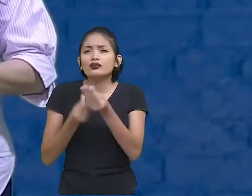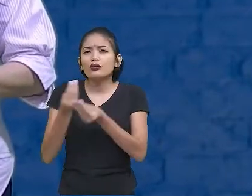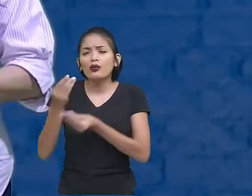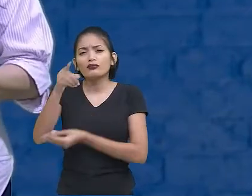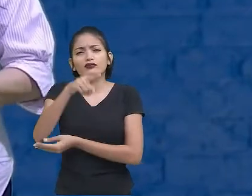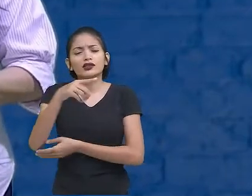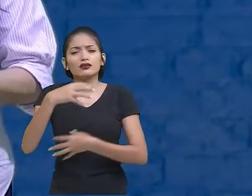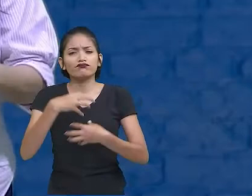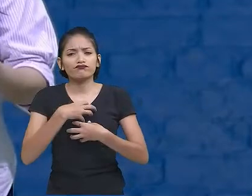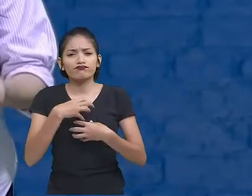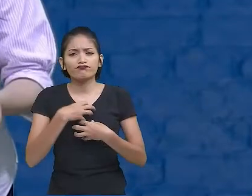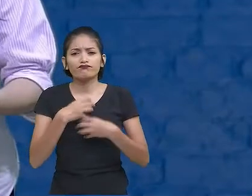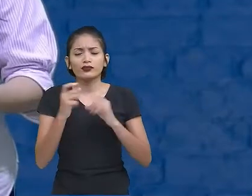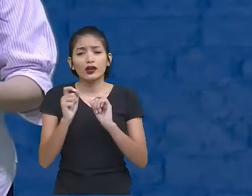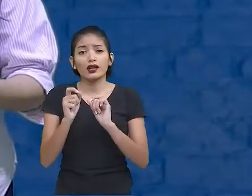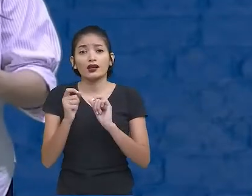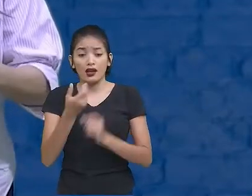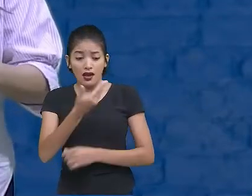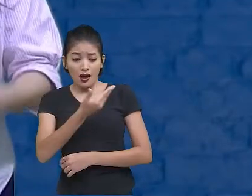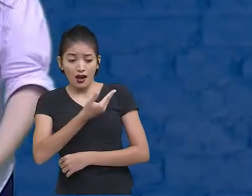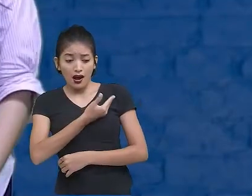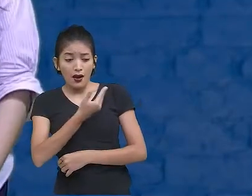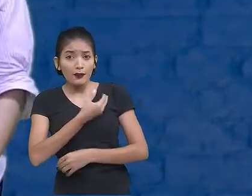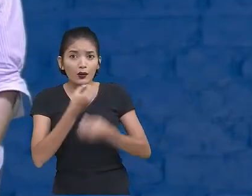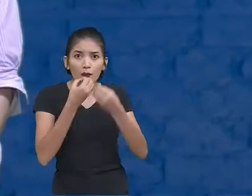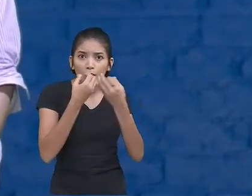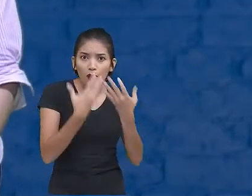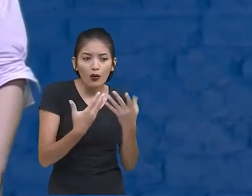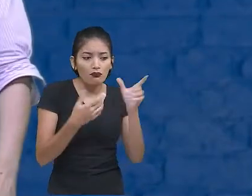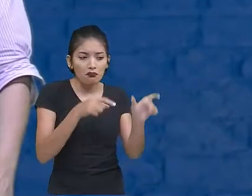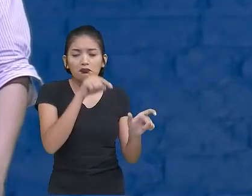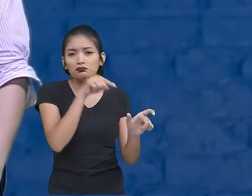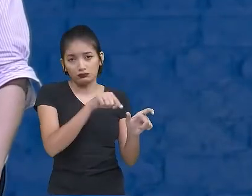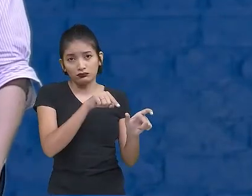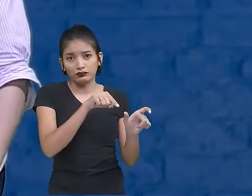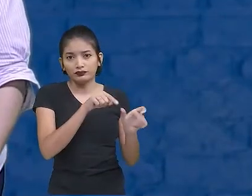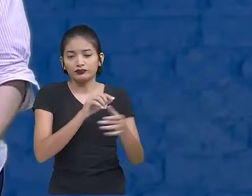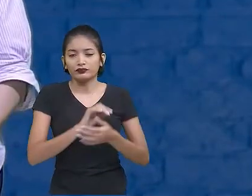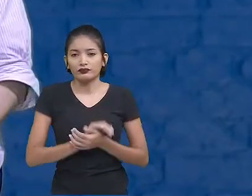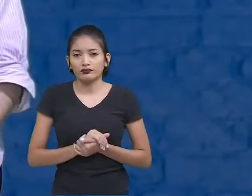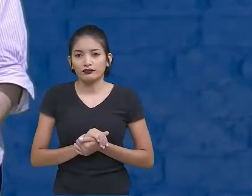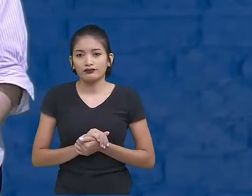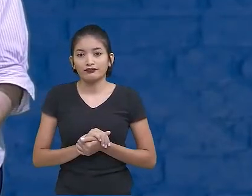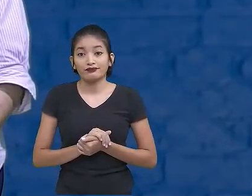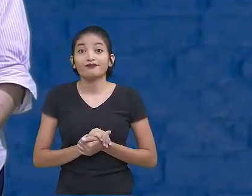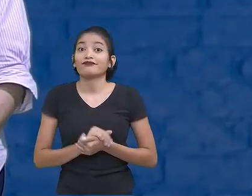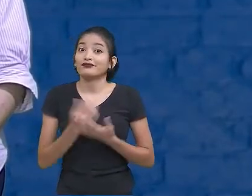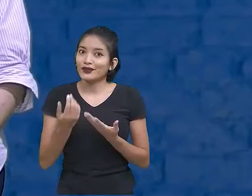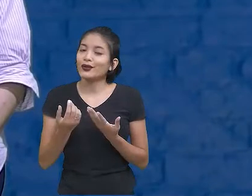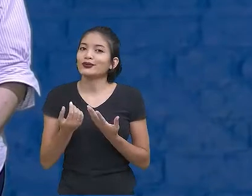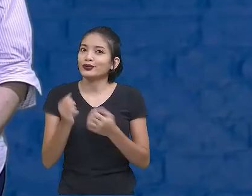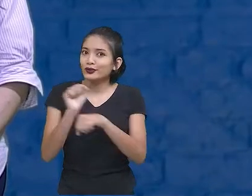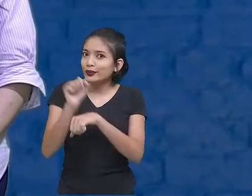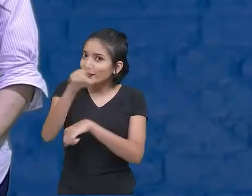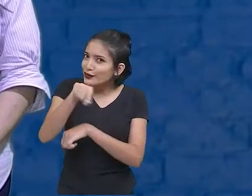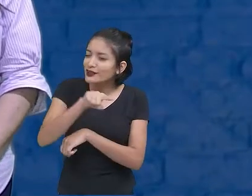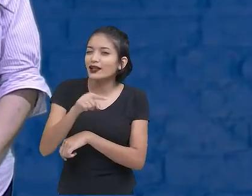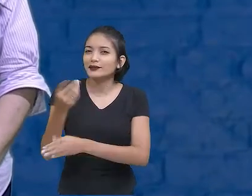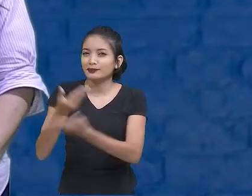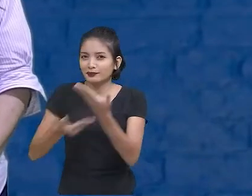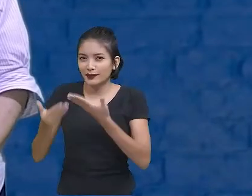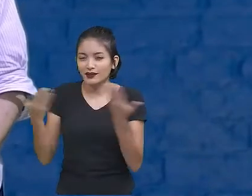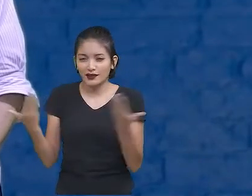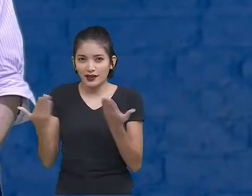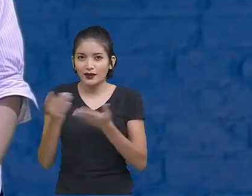você vai ter uma amizade saudável? Olha, eu estou esperando a participação de vocês. E aí,